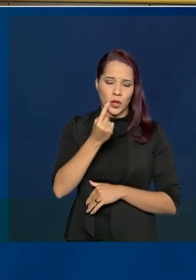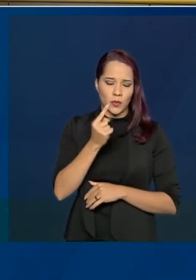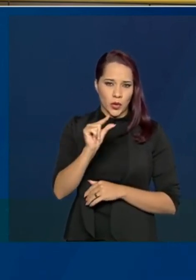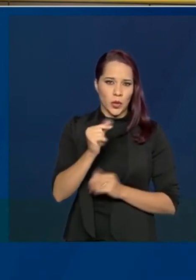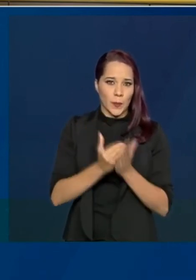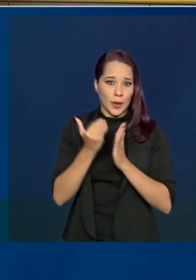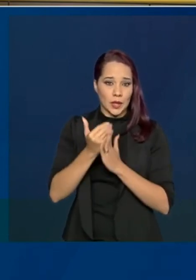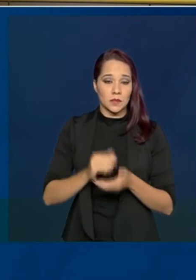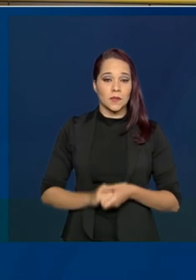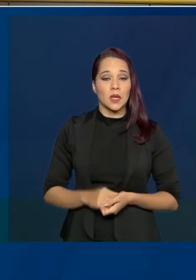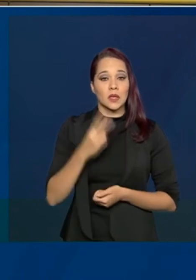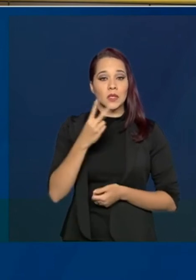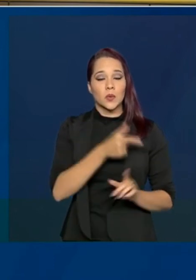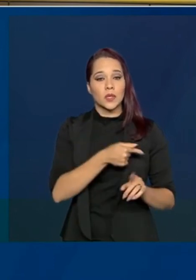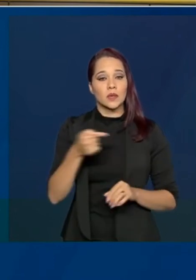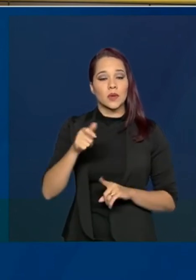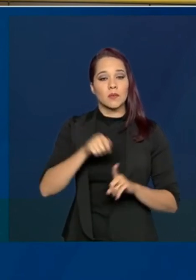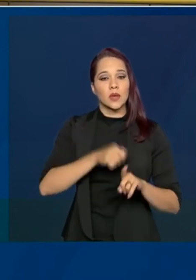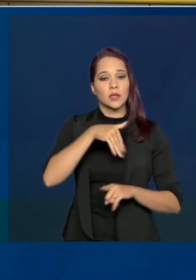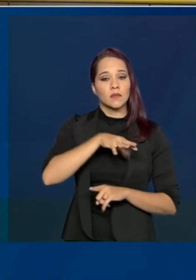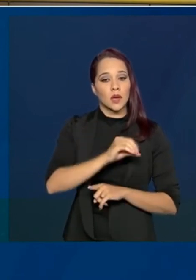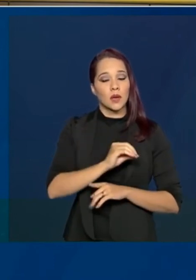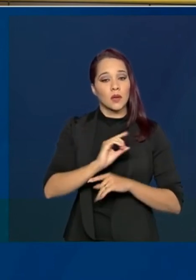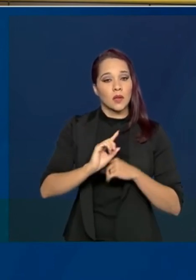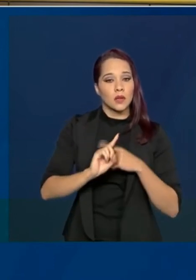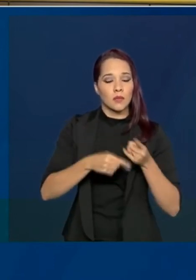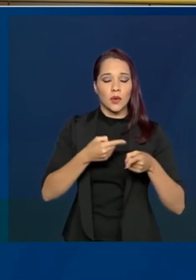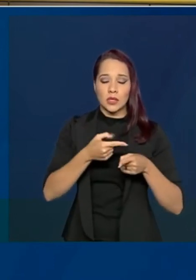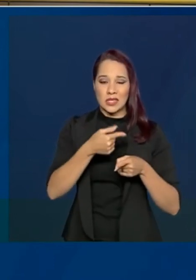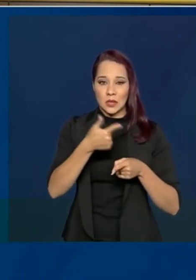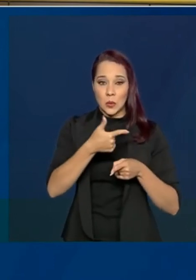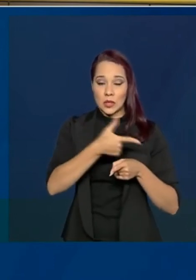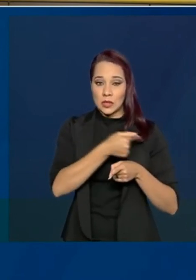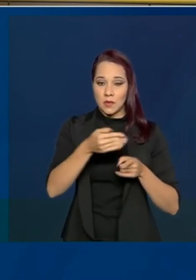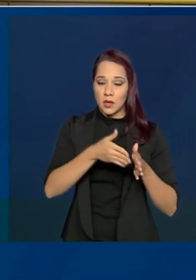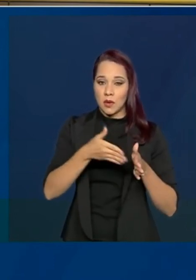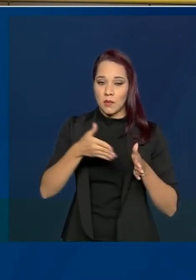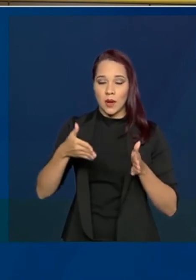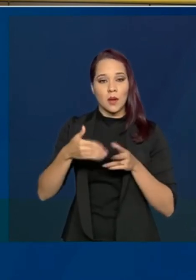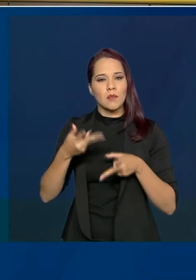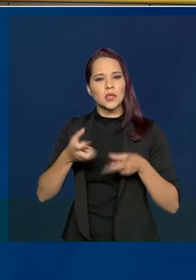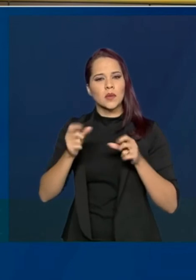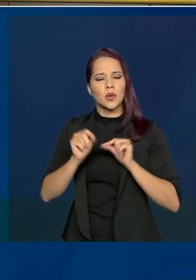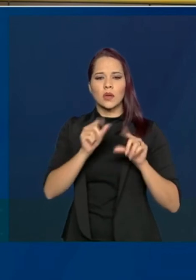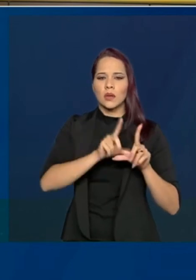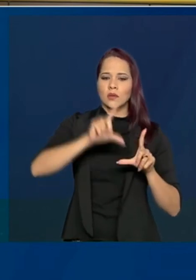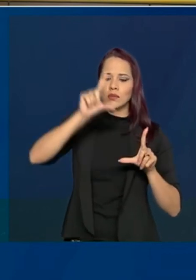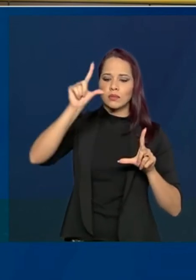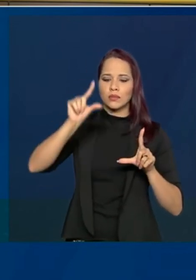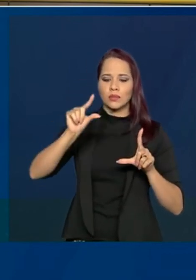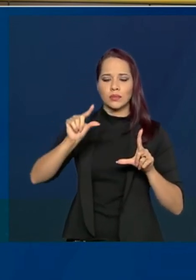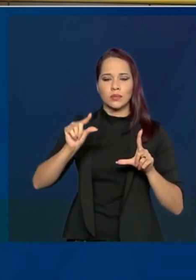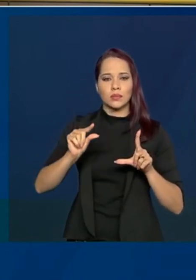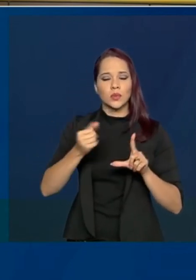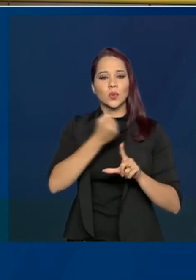semana de maio, e depois dessa segunda semana de maio, a gente começa a ver a redução no número